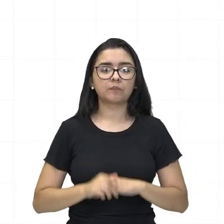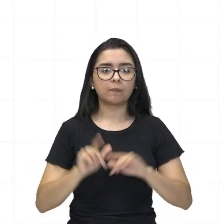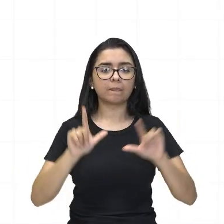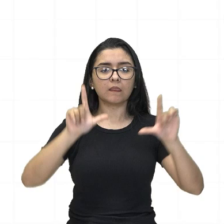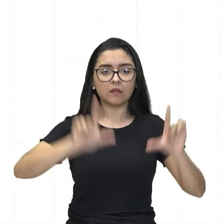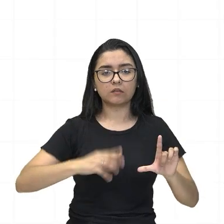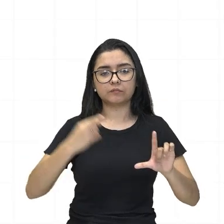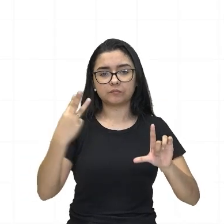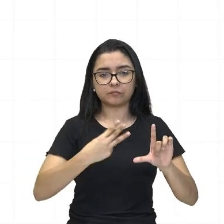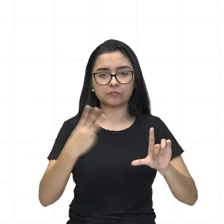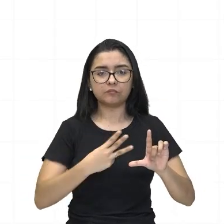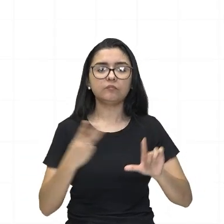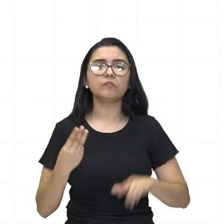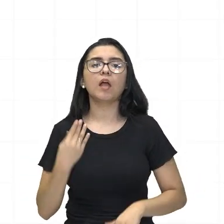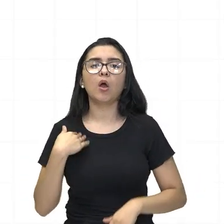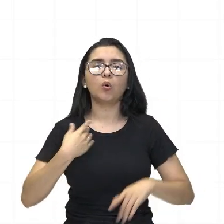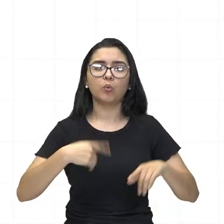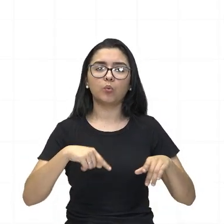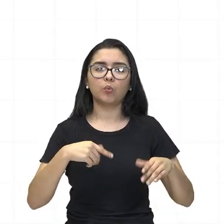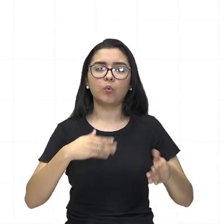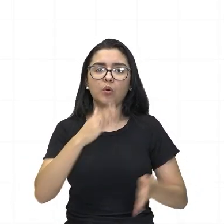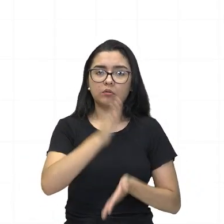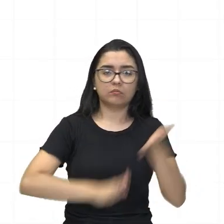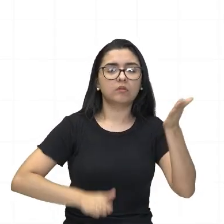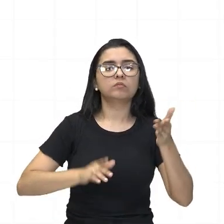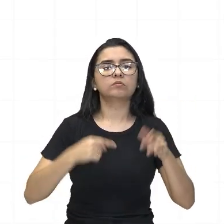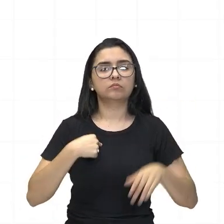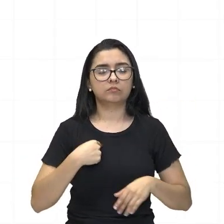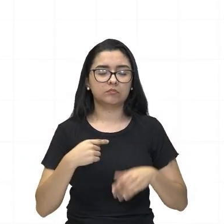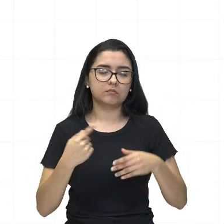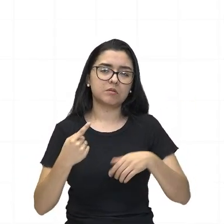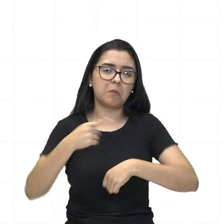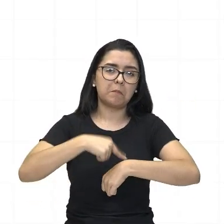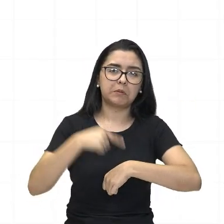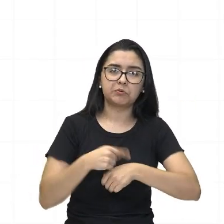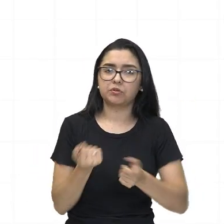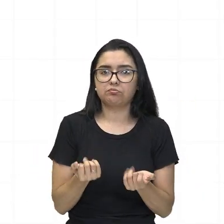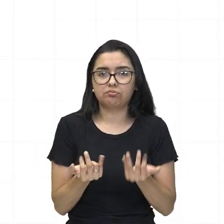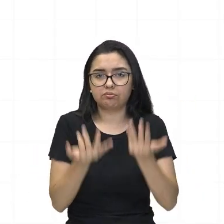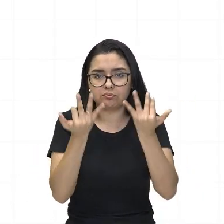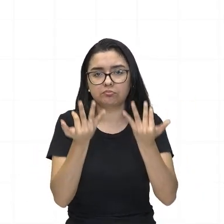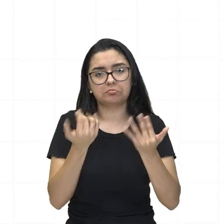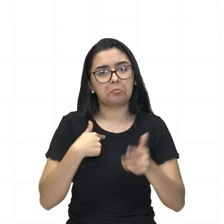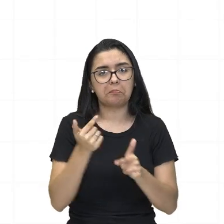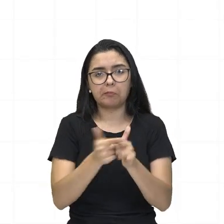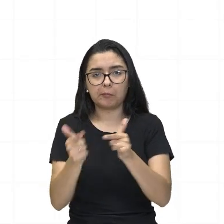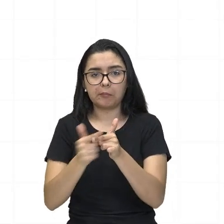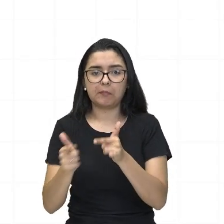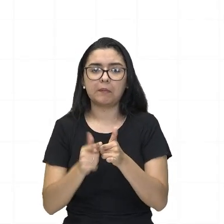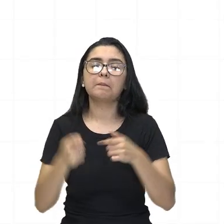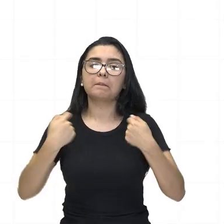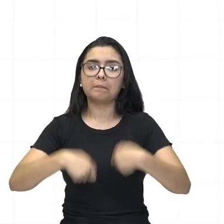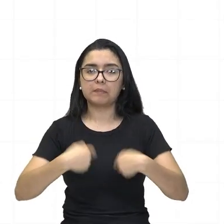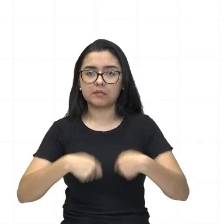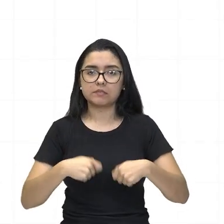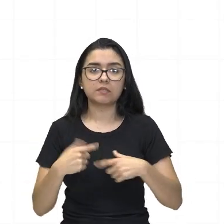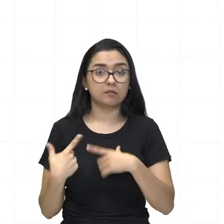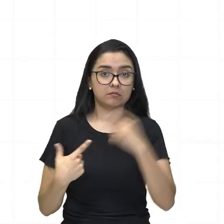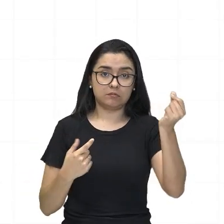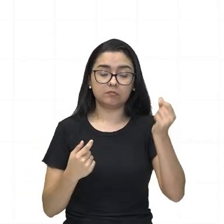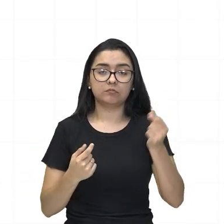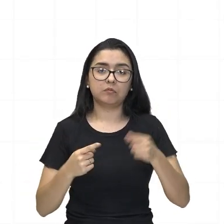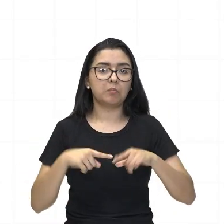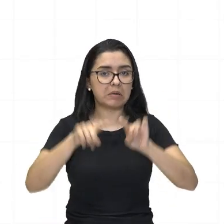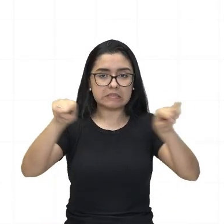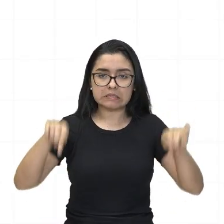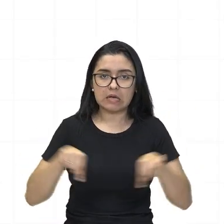em momentos de perigo, de incêndio, em alguma situação difícil que precisa evacuar o local, um local